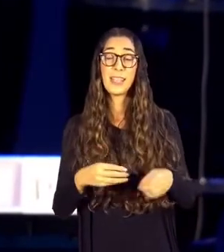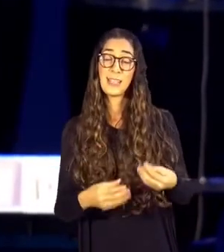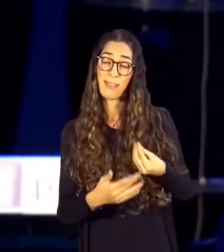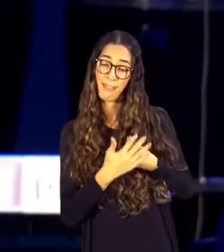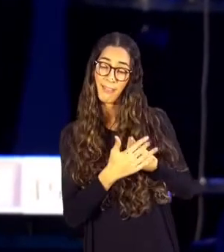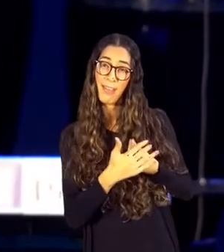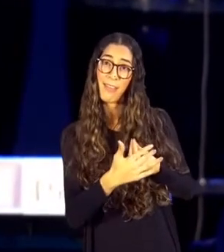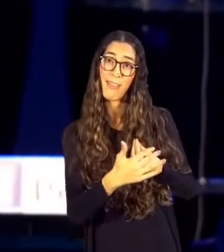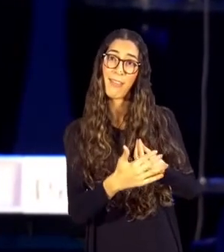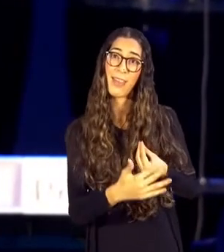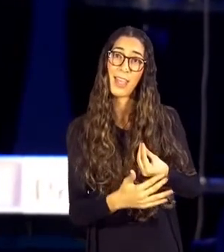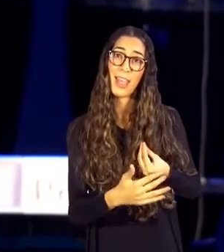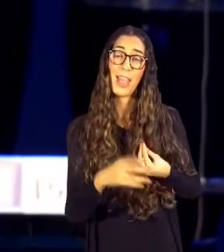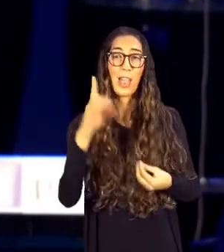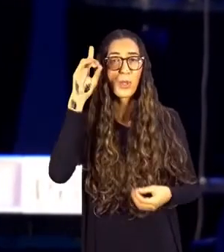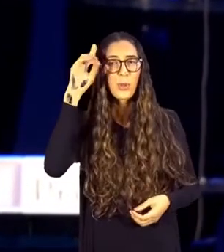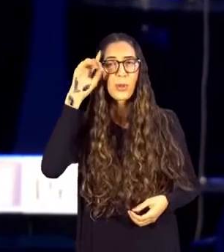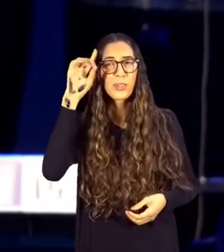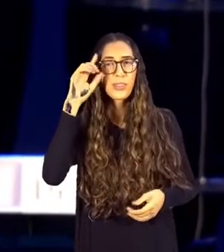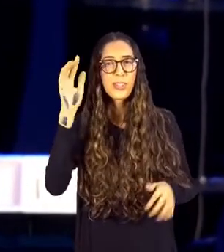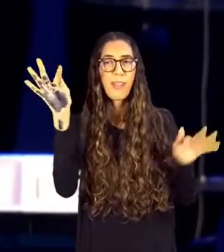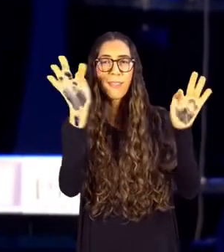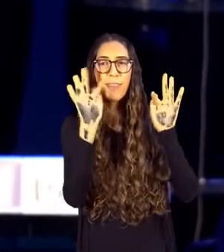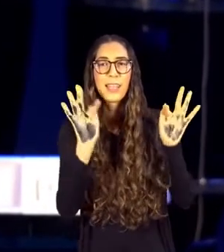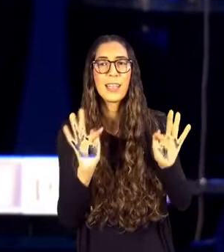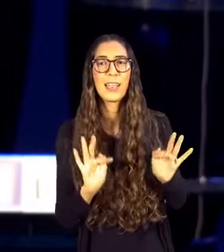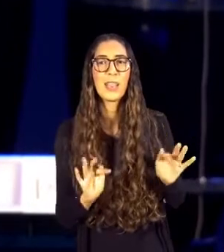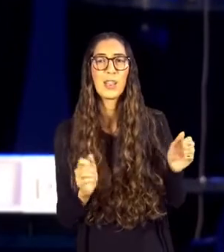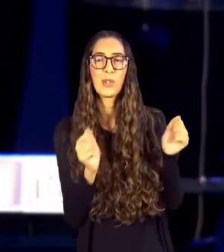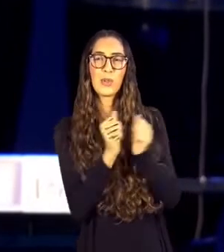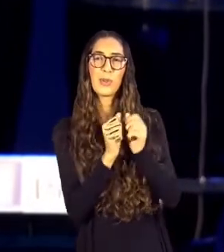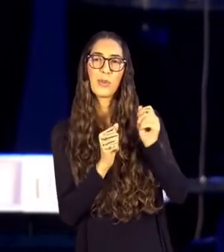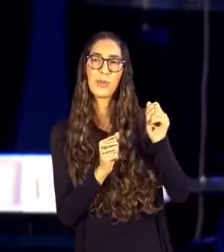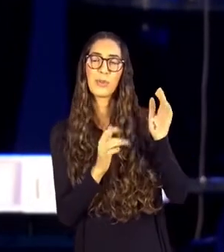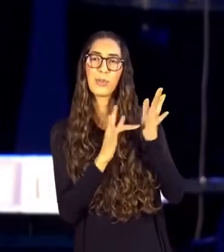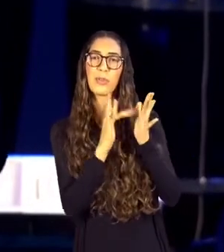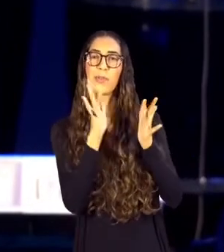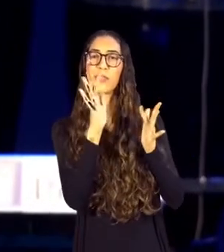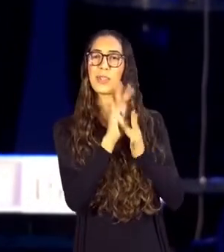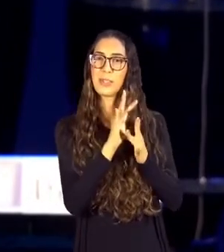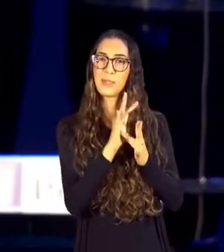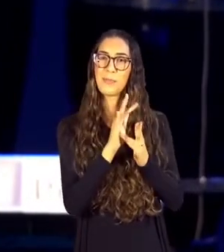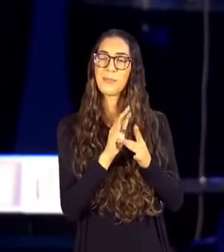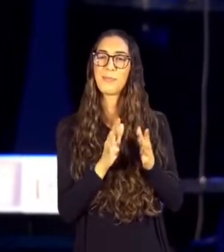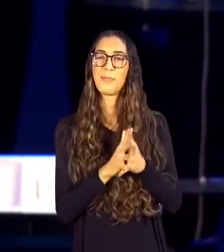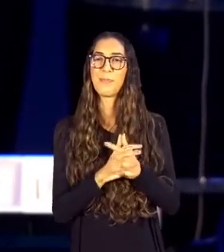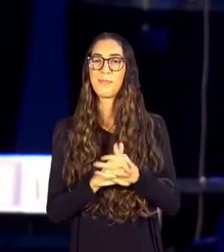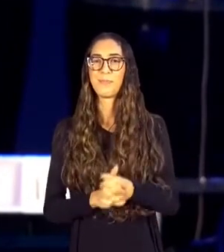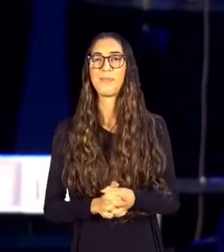esperando. Sabe Zeca Pagodinho? Deixa a vida me levar.